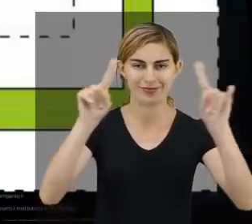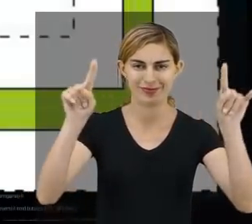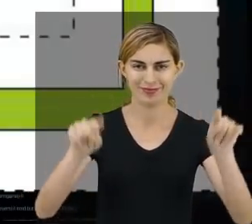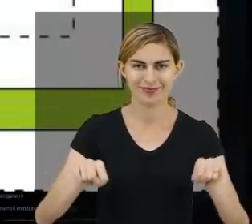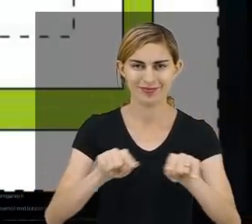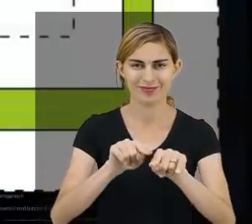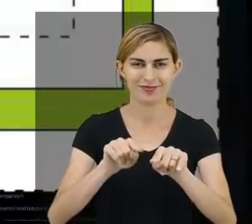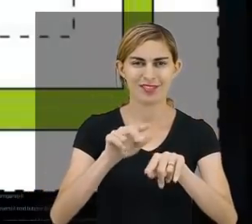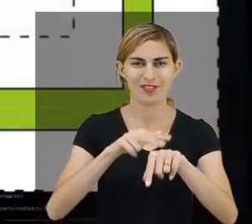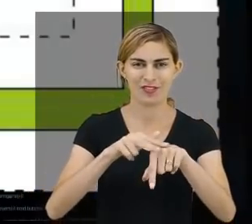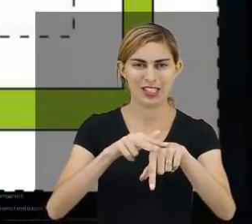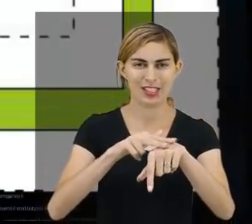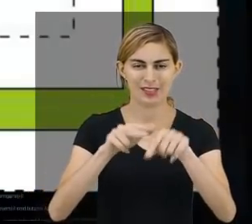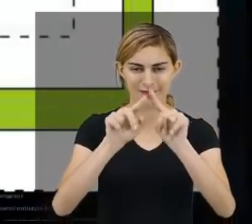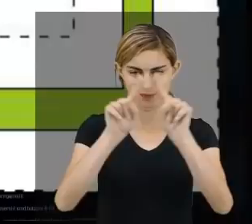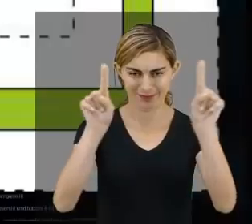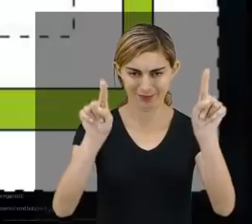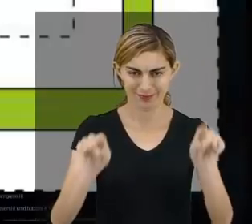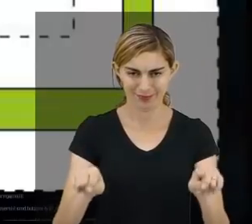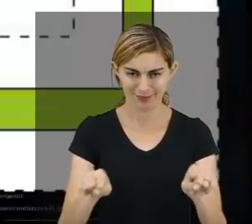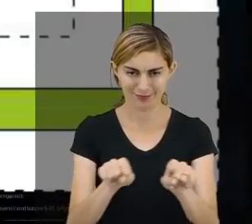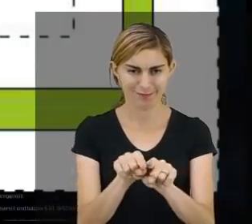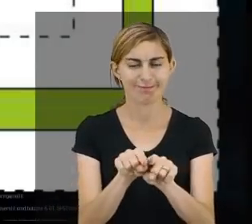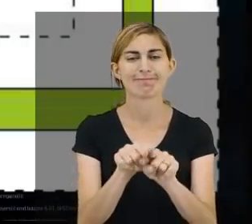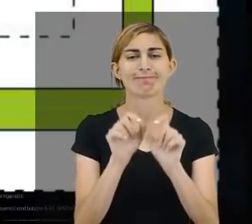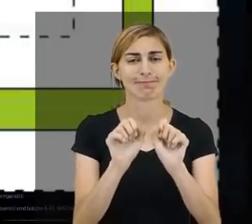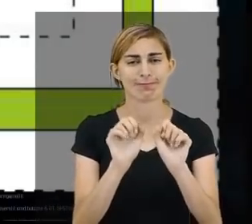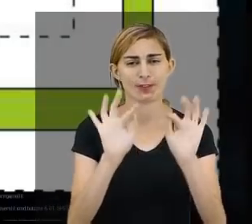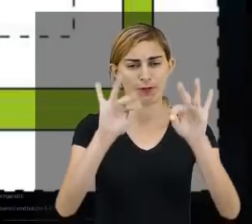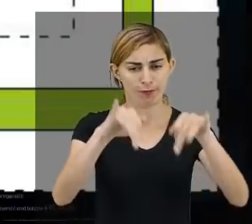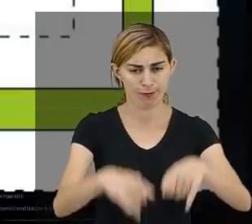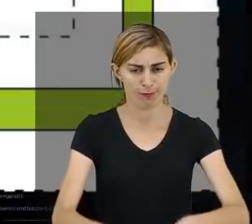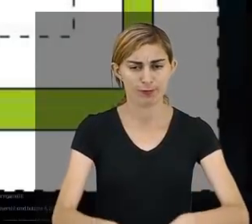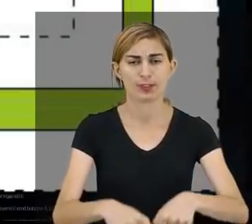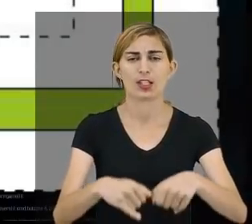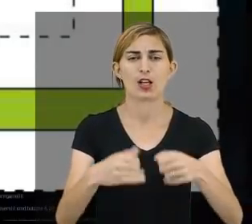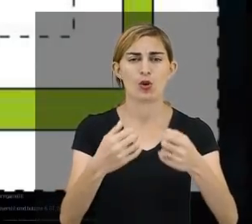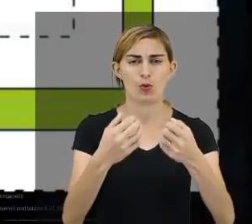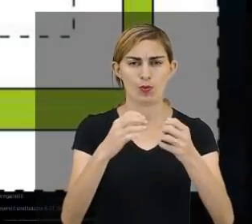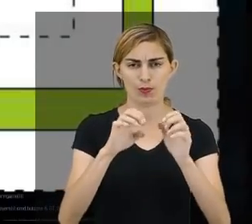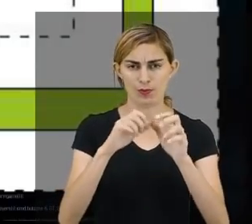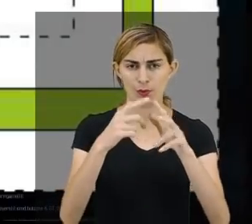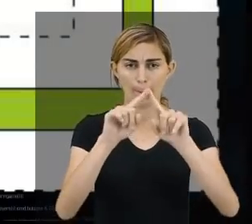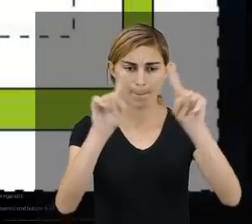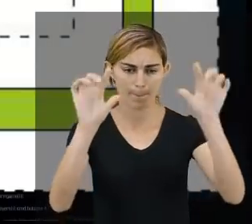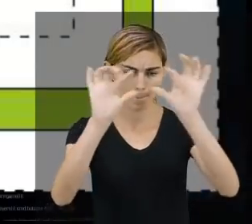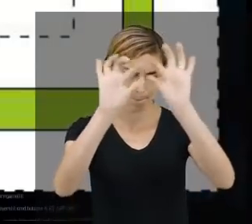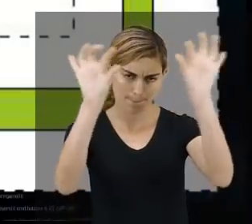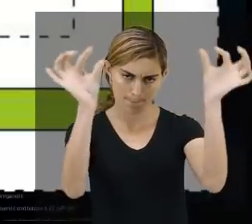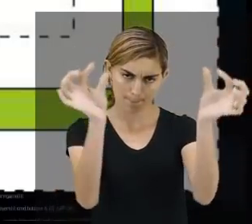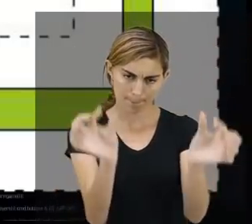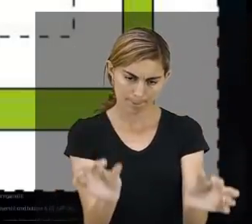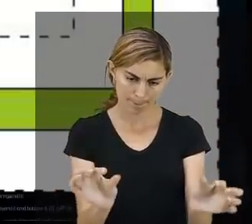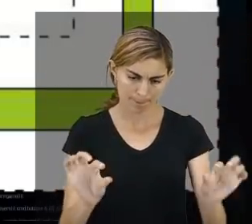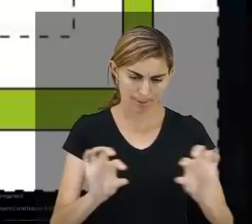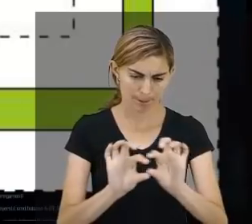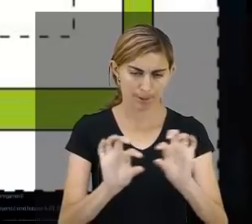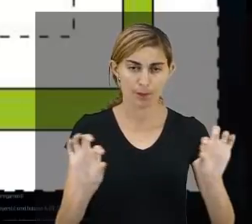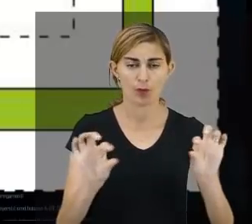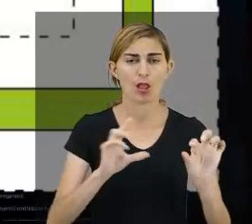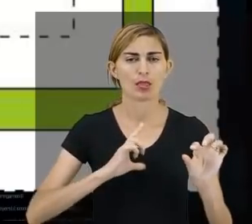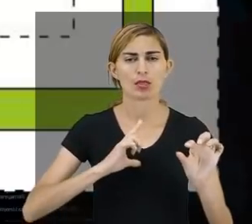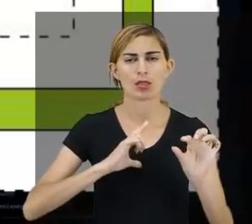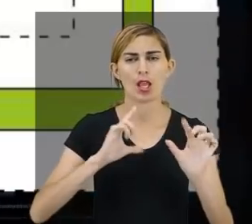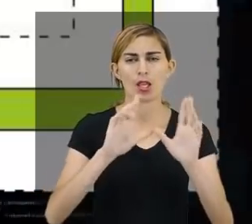espaçamento entre esse elemento, a finalização desse elemento e a borda. Você tem